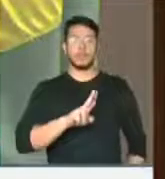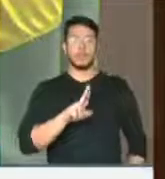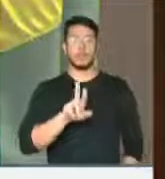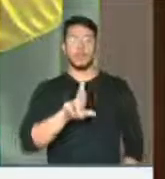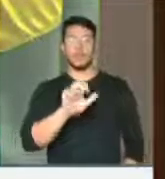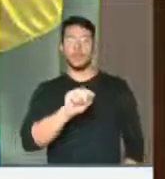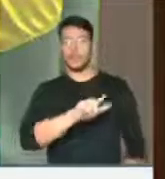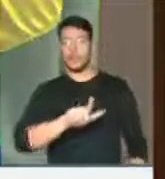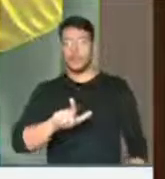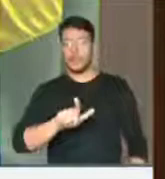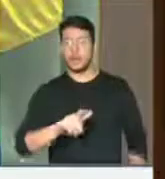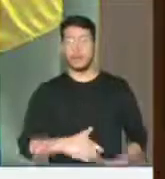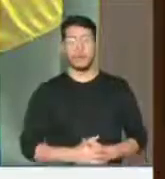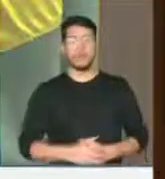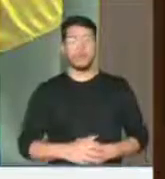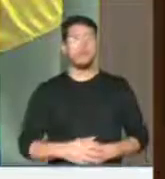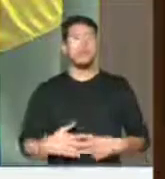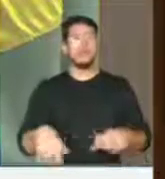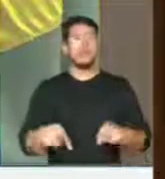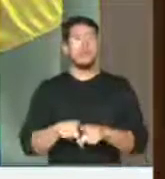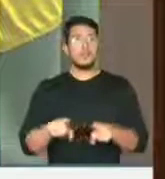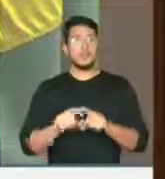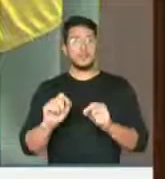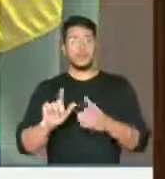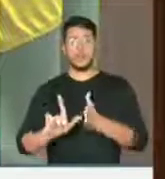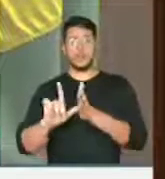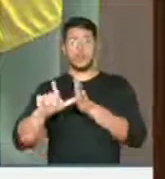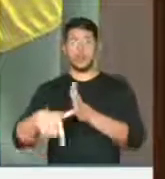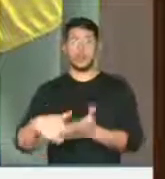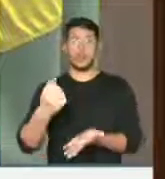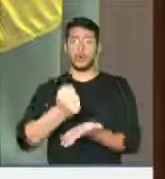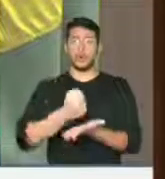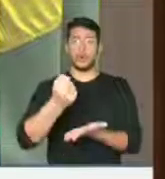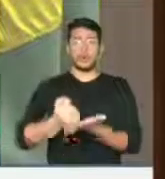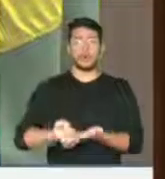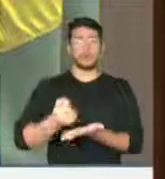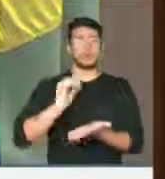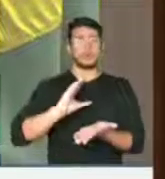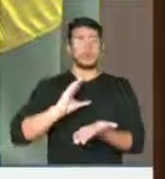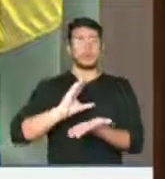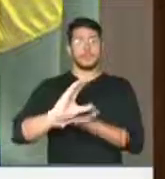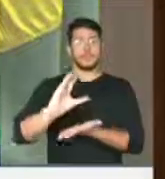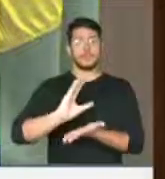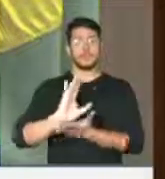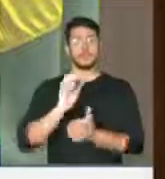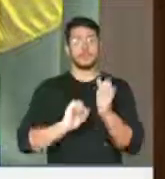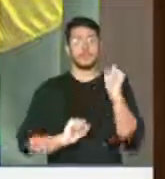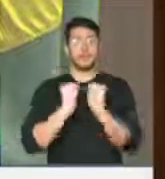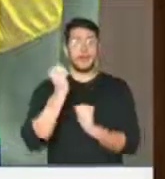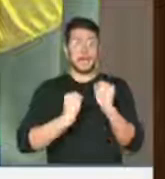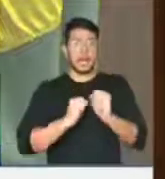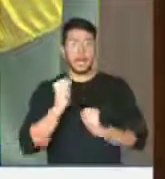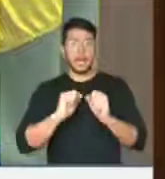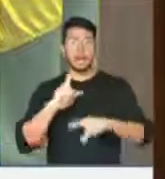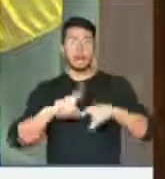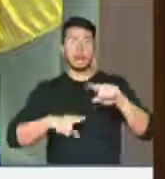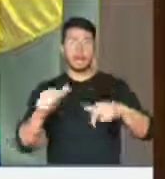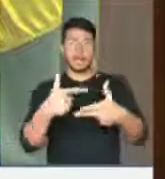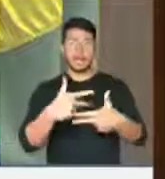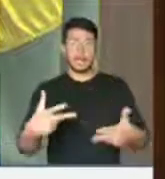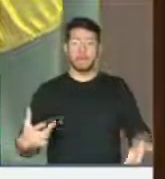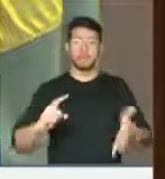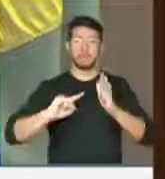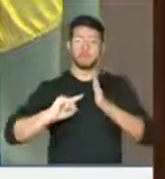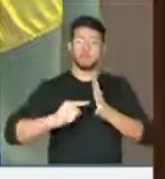do crédito, do custeio. Também a prorrogação dos contratos de investimentos de maquinário, de equipamentos,